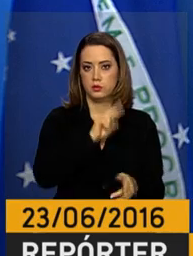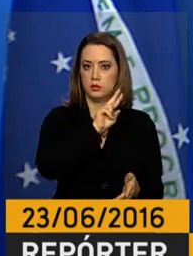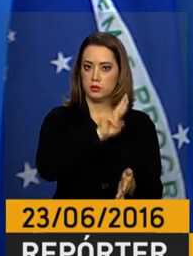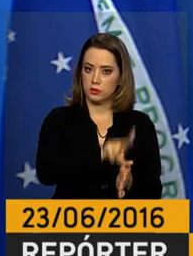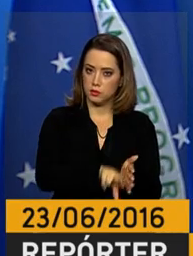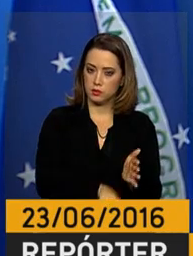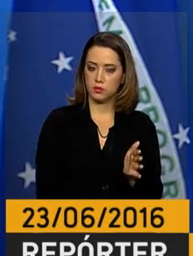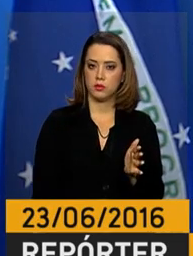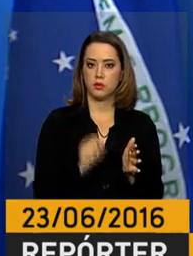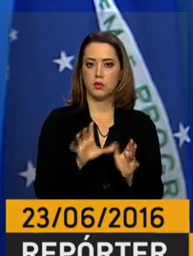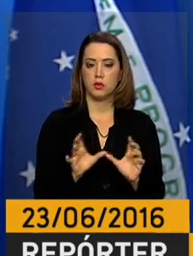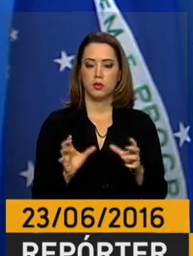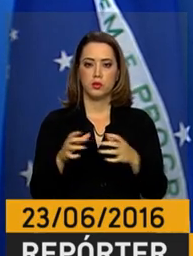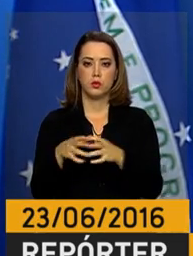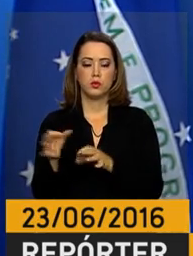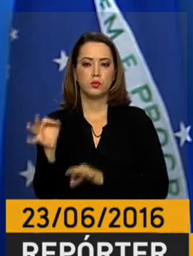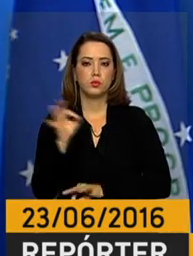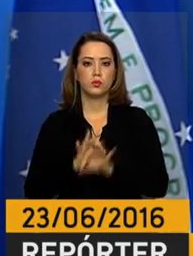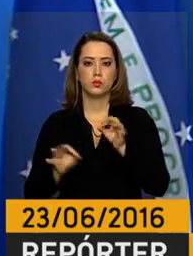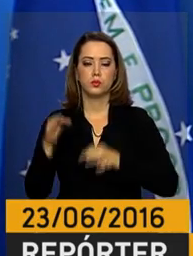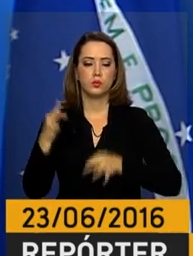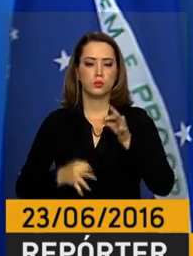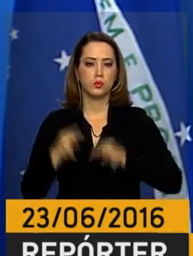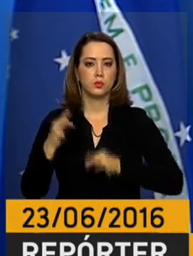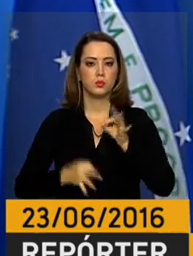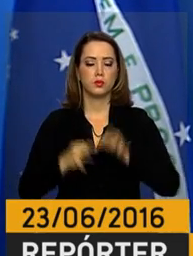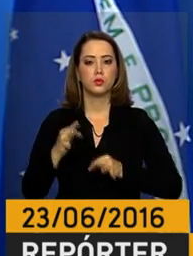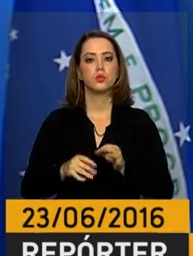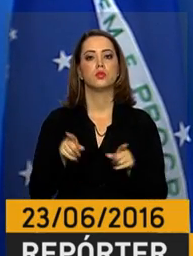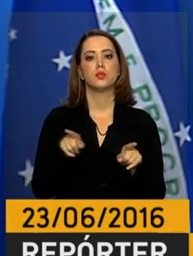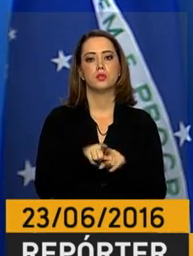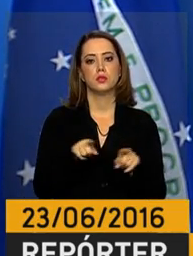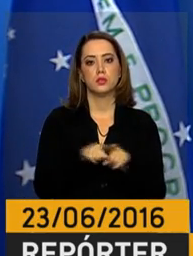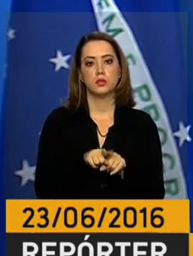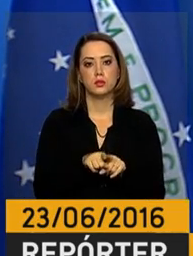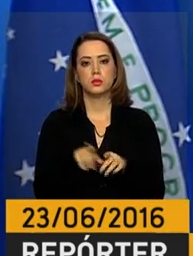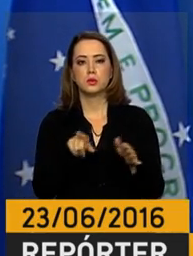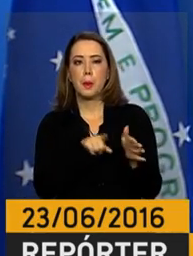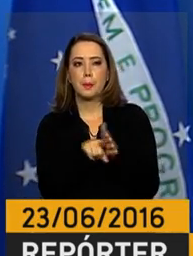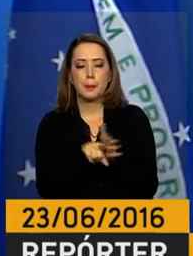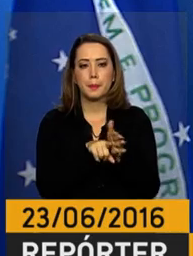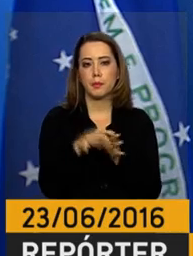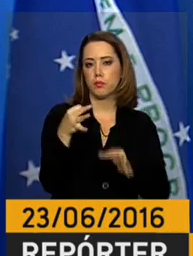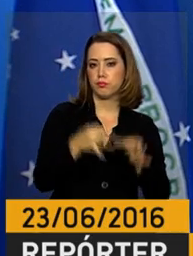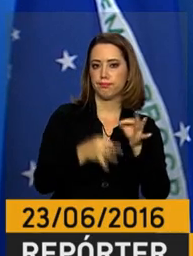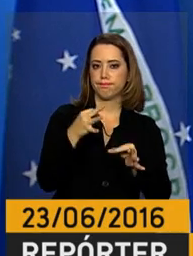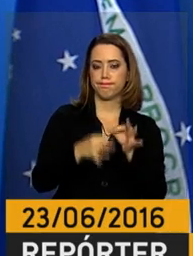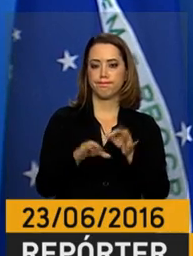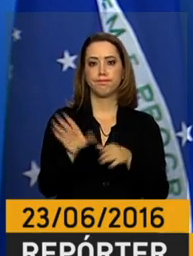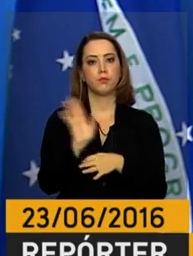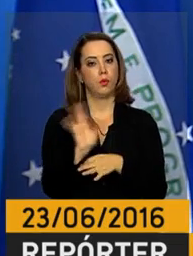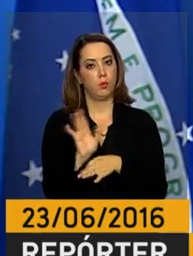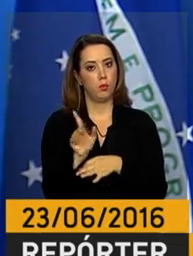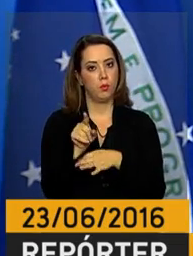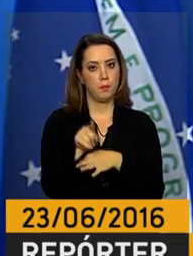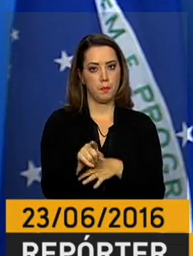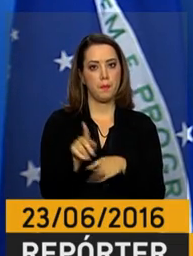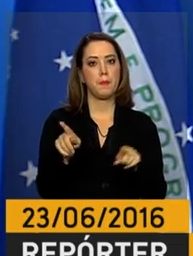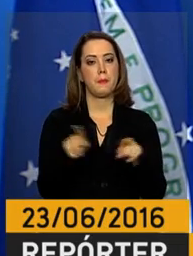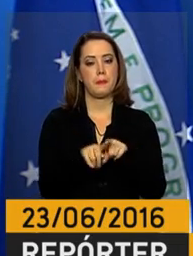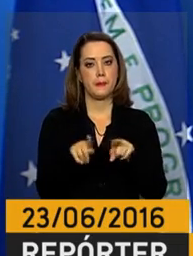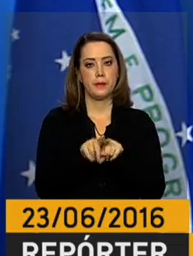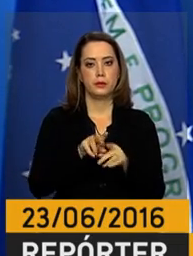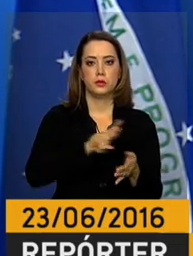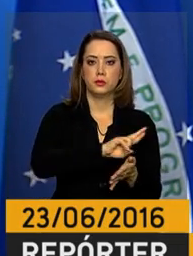instrutores a lei do interrogatório por a lei de estruturação das turmas recursais dos juizados